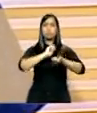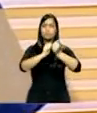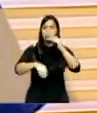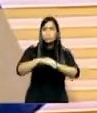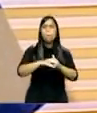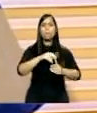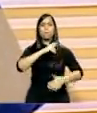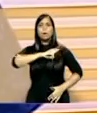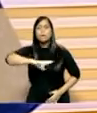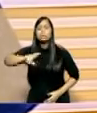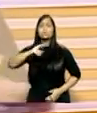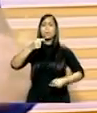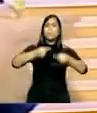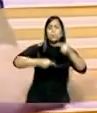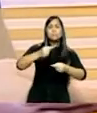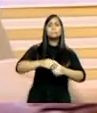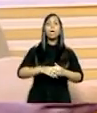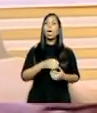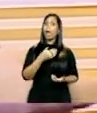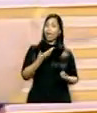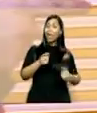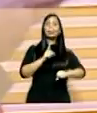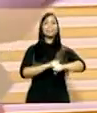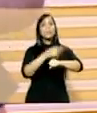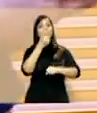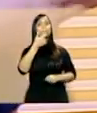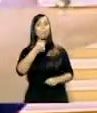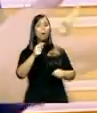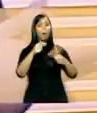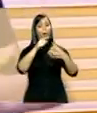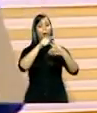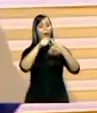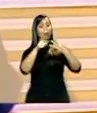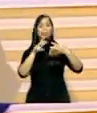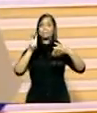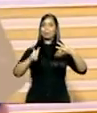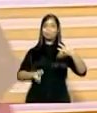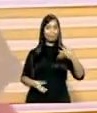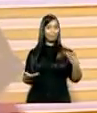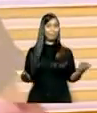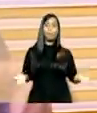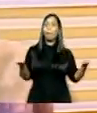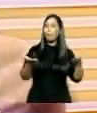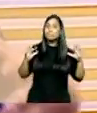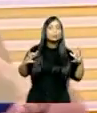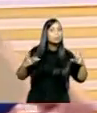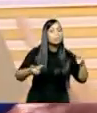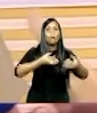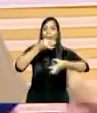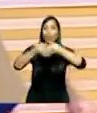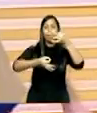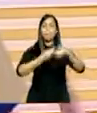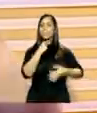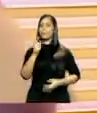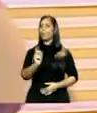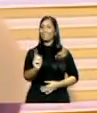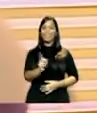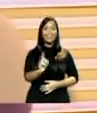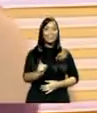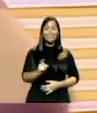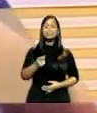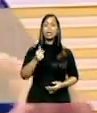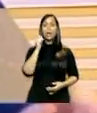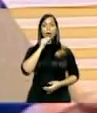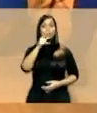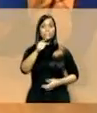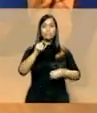religião e política. Exato. Tempo bom em que só esses três assuntos eram tabus, porque hoje em dia parece que não pode discutir nada, né? As pessoas, você viu, a